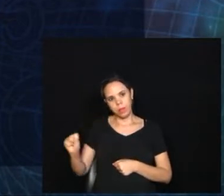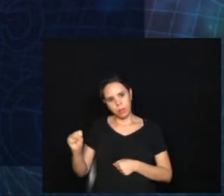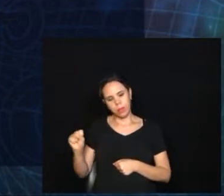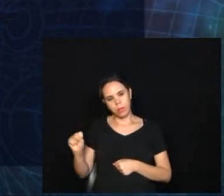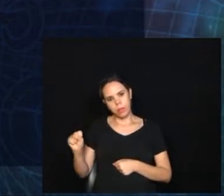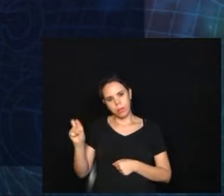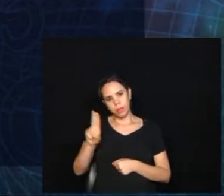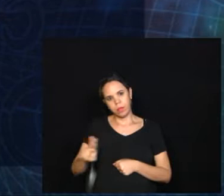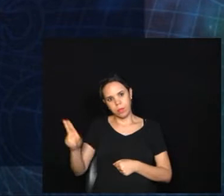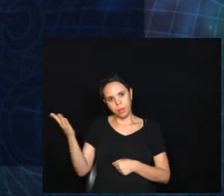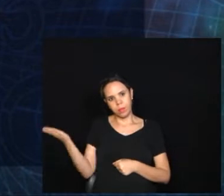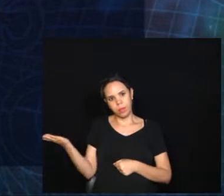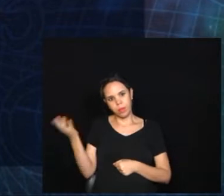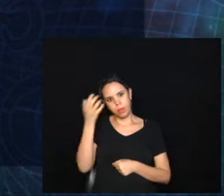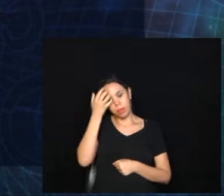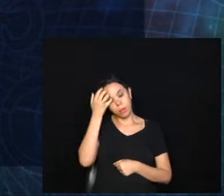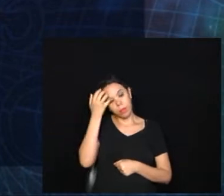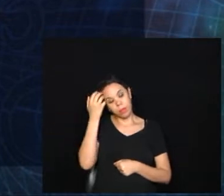31.898. Sumaré,